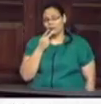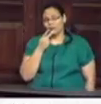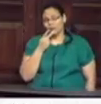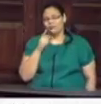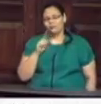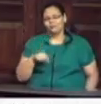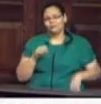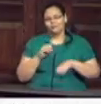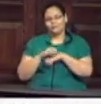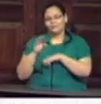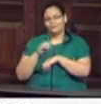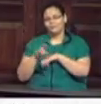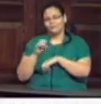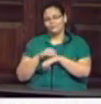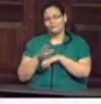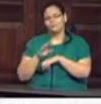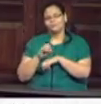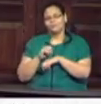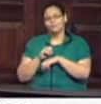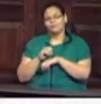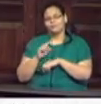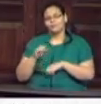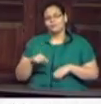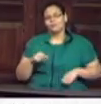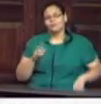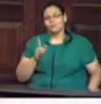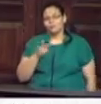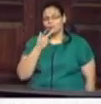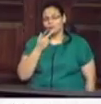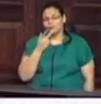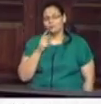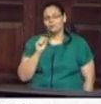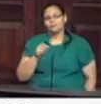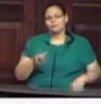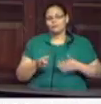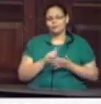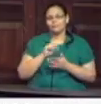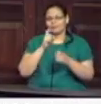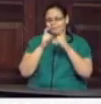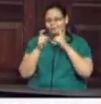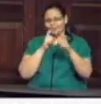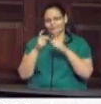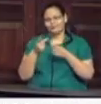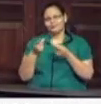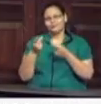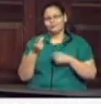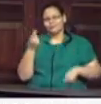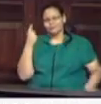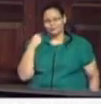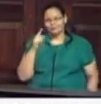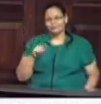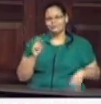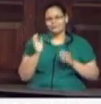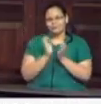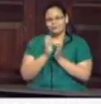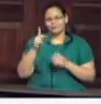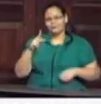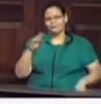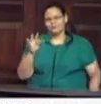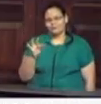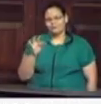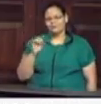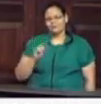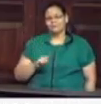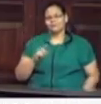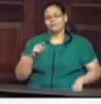questão da mensagem, eu não quero, como deputado petista, deixar de mencionar, de fato há uma discussão antiga do PT em relação à lei de responsabilidade fiscal,